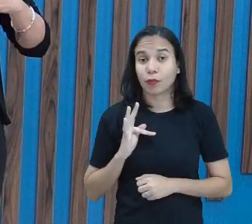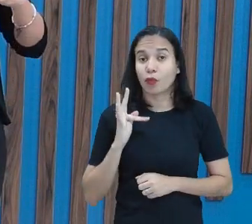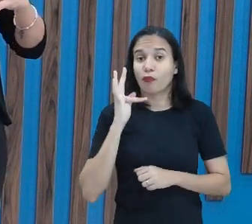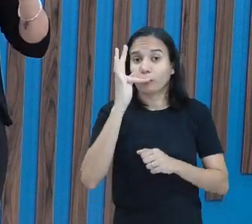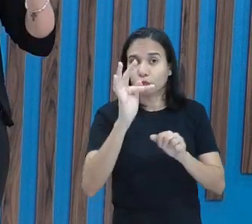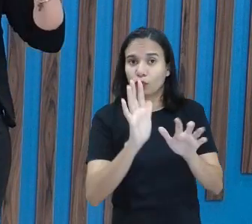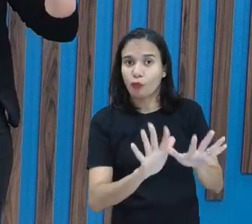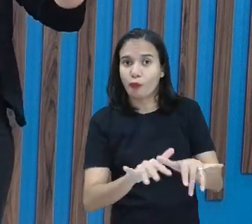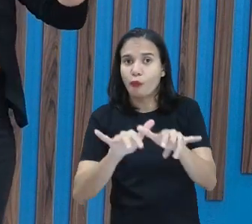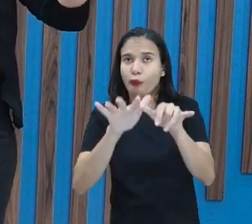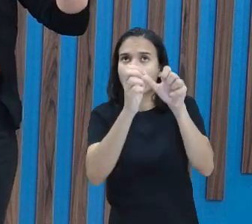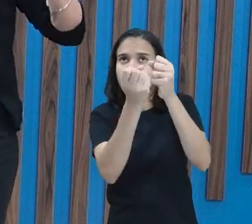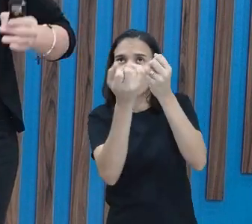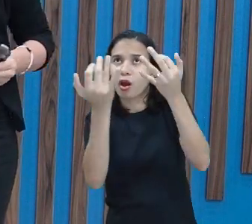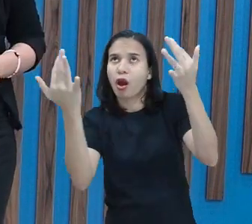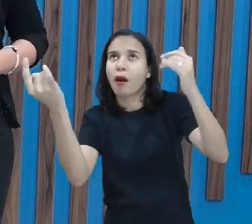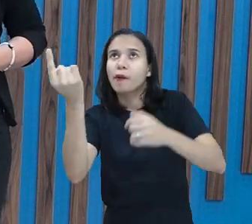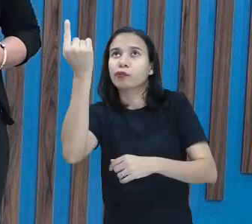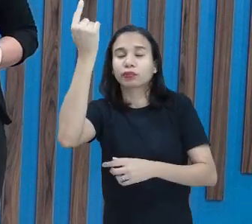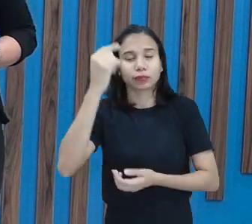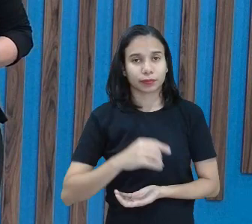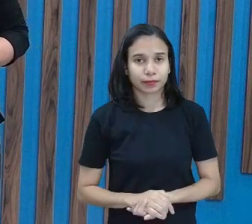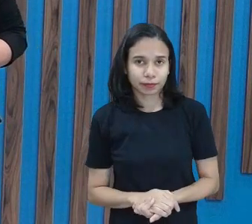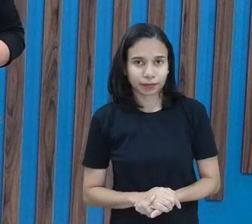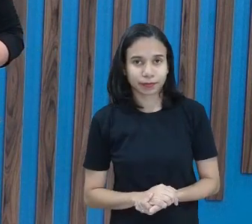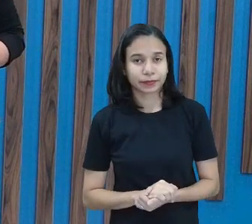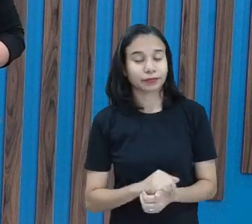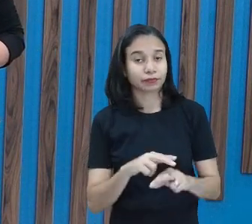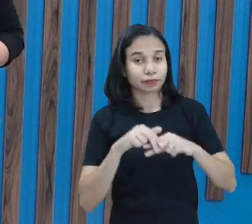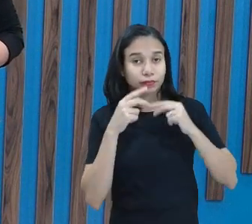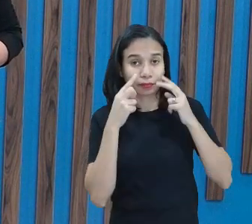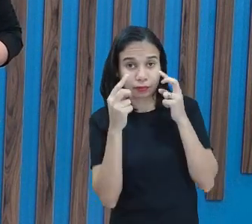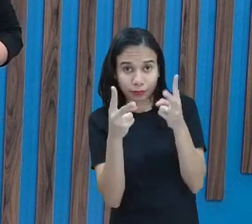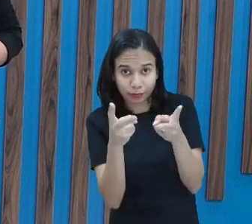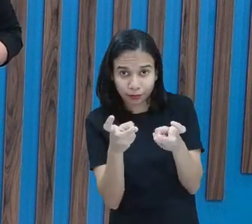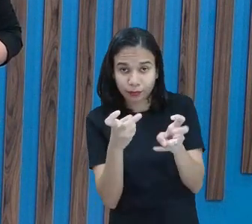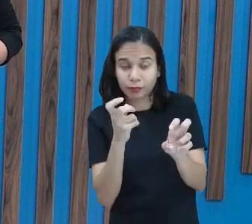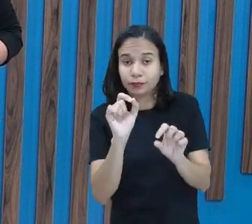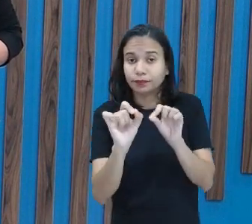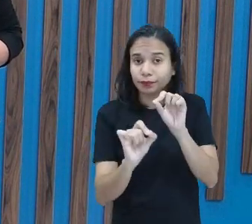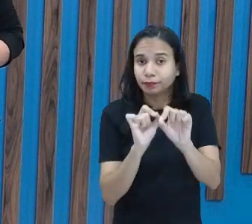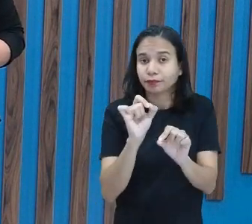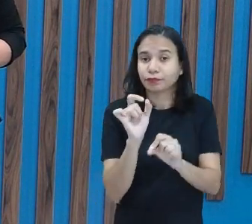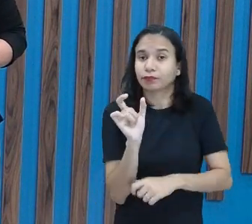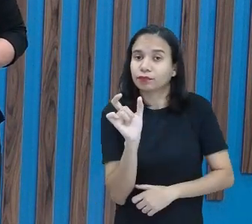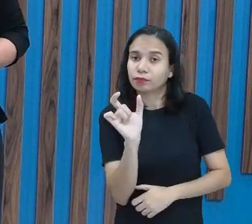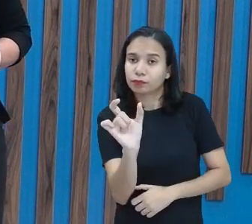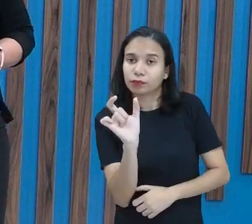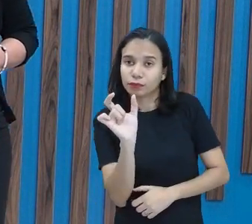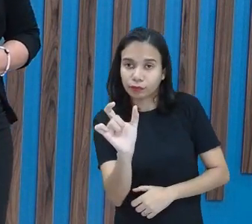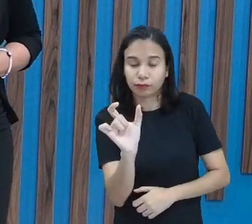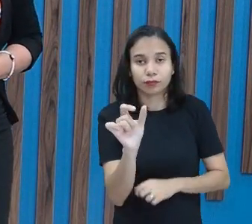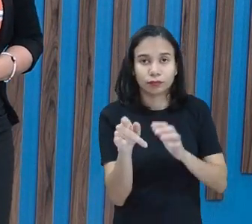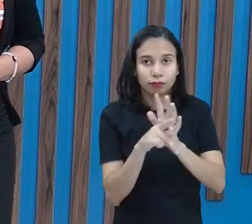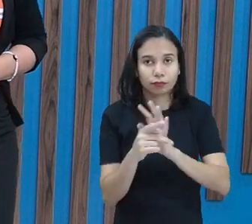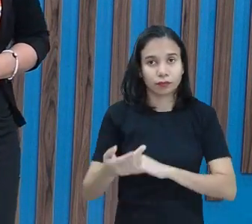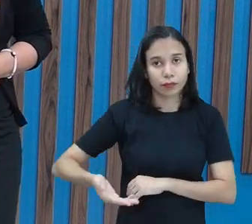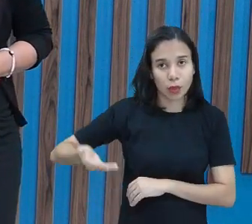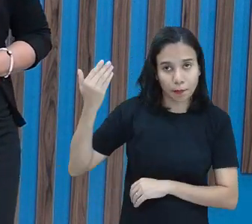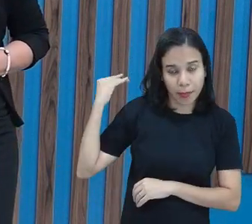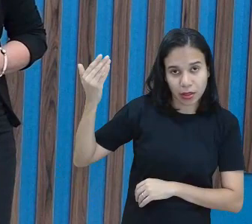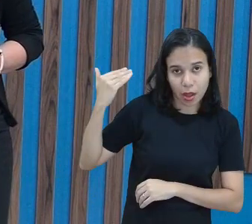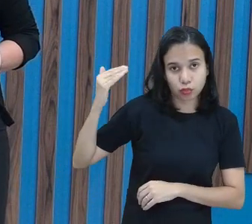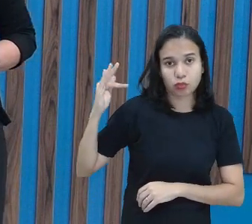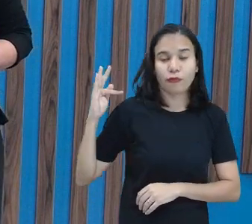pardais voarão alto. Agora, gente, percebam aí a palavra escrita no passado e